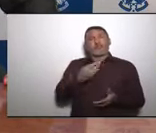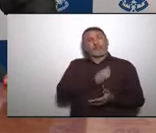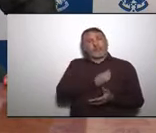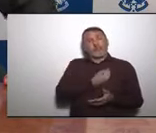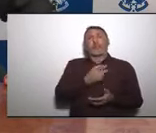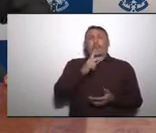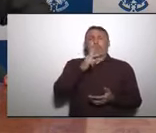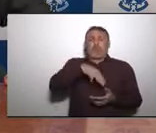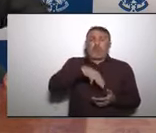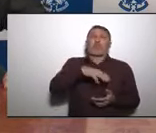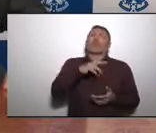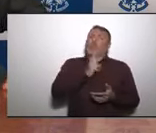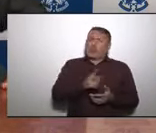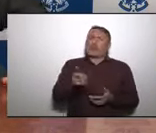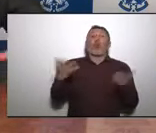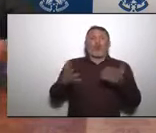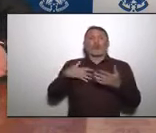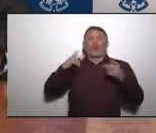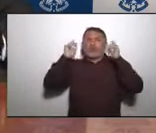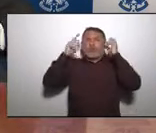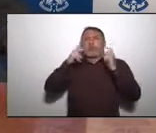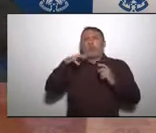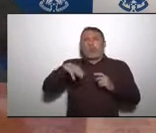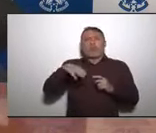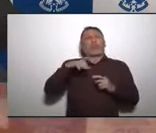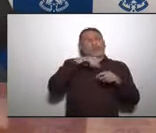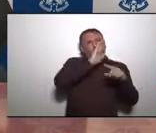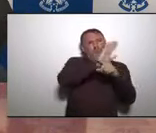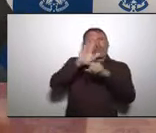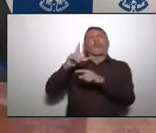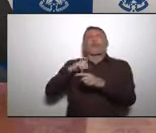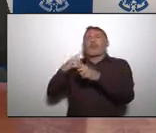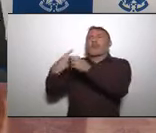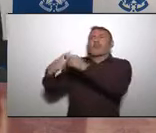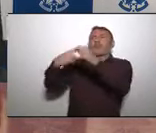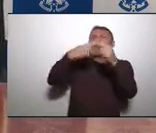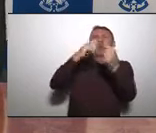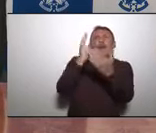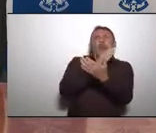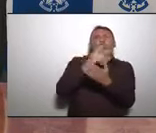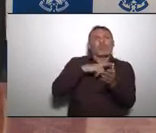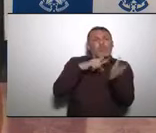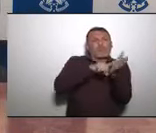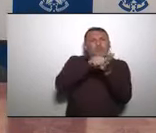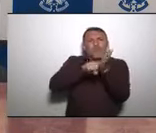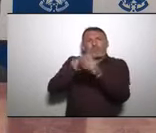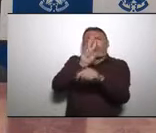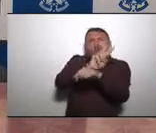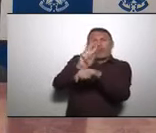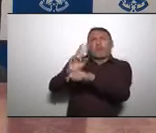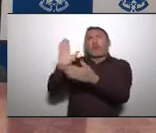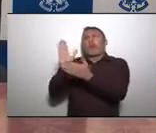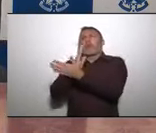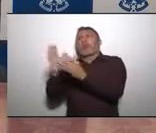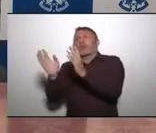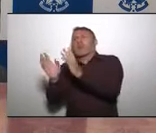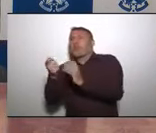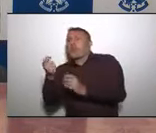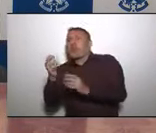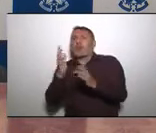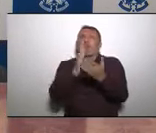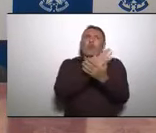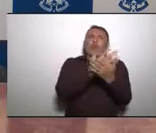fiz uma reunião com a Polícia Militar, ela está à disposição dos municípios, tem muito município trabalhando nessa fiscalização, uns mais, outros menos, mas,